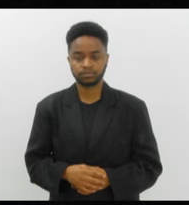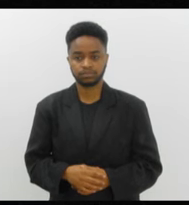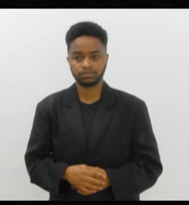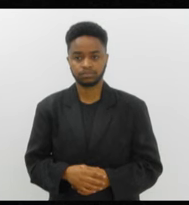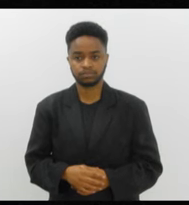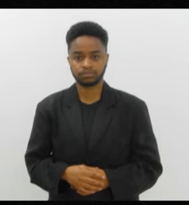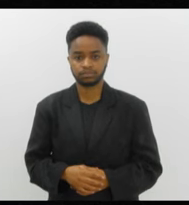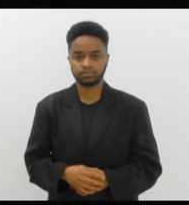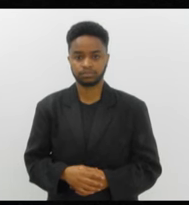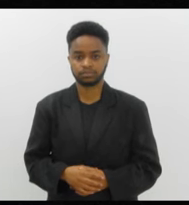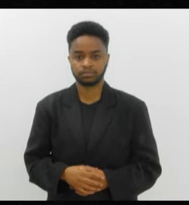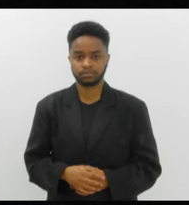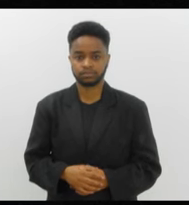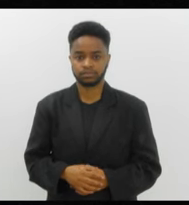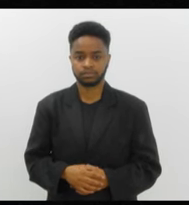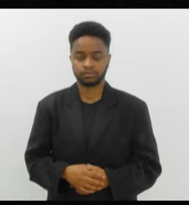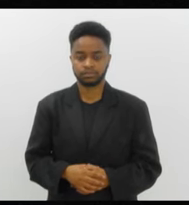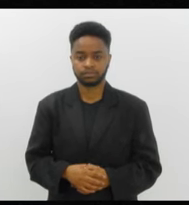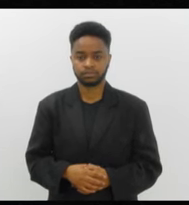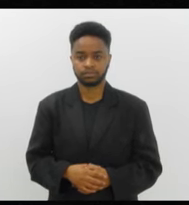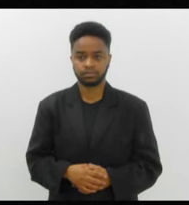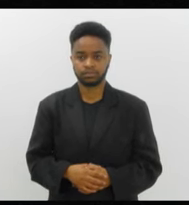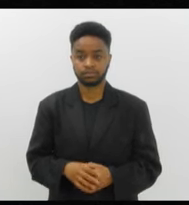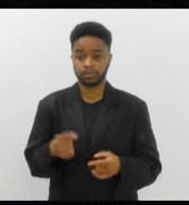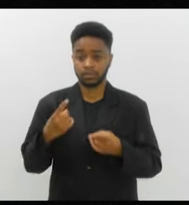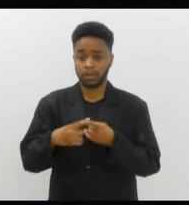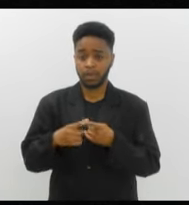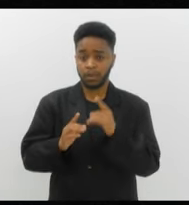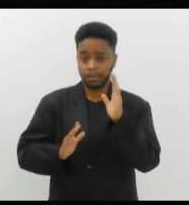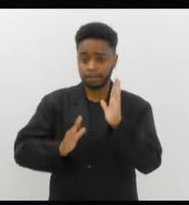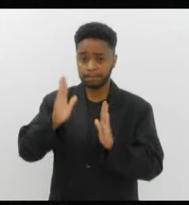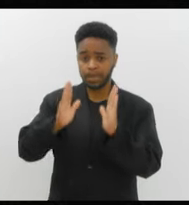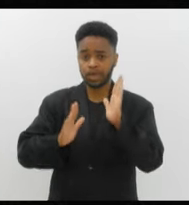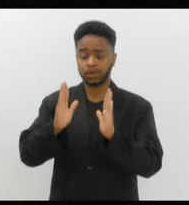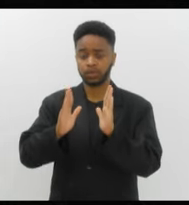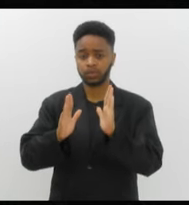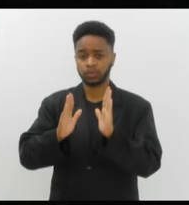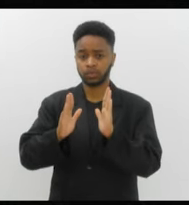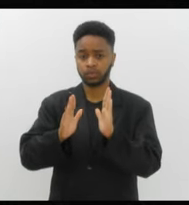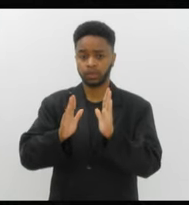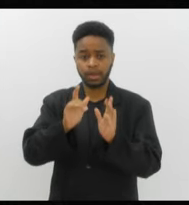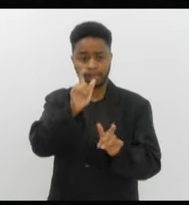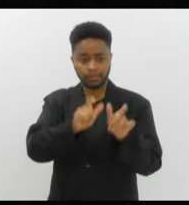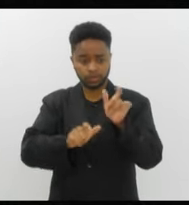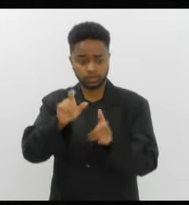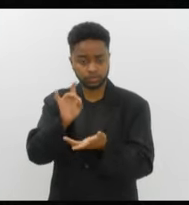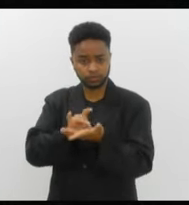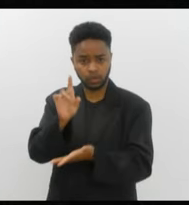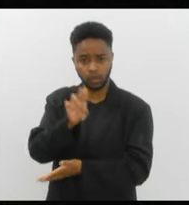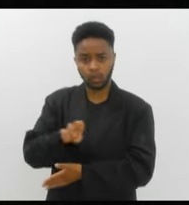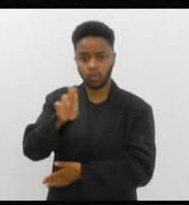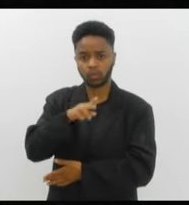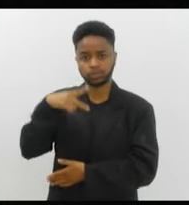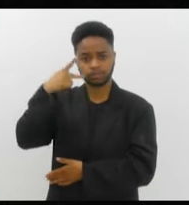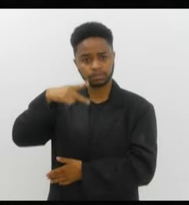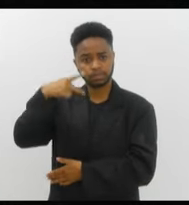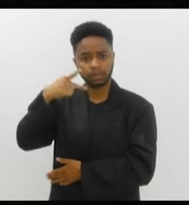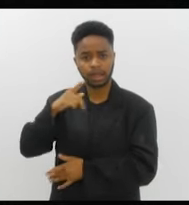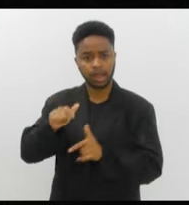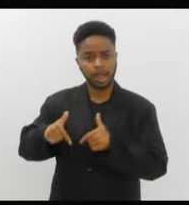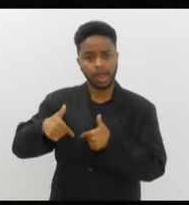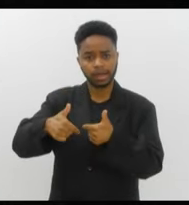desse capítulo que tem de fato usa a política para